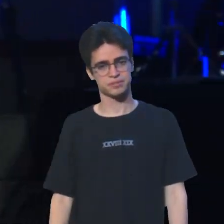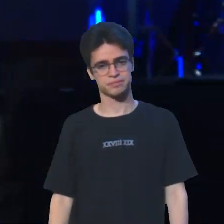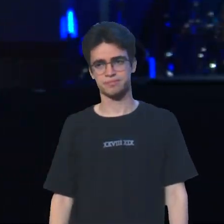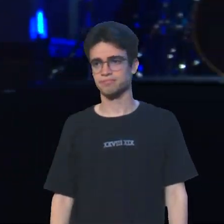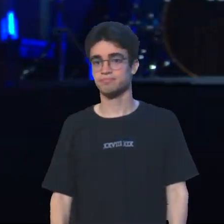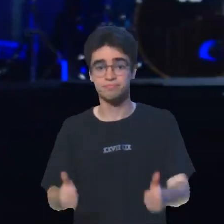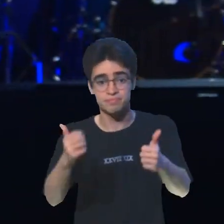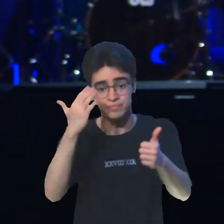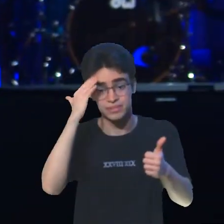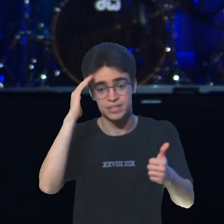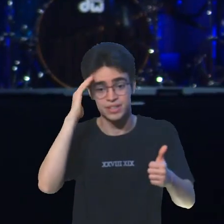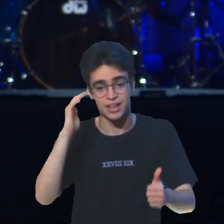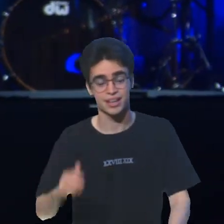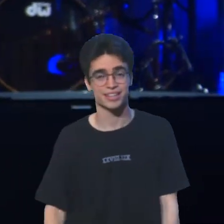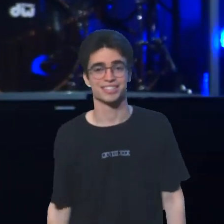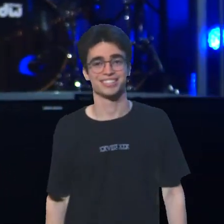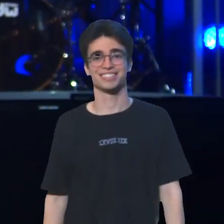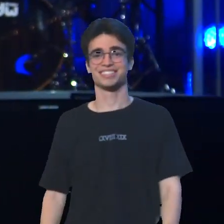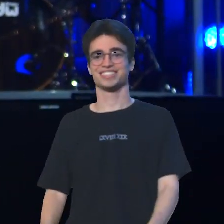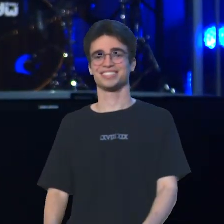está comigo aí?